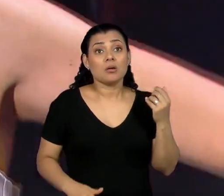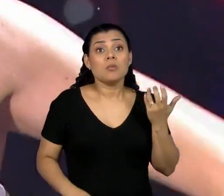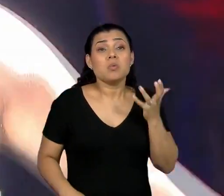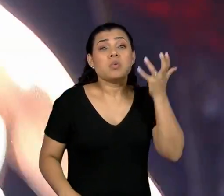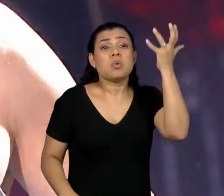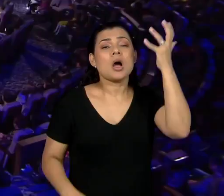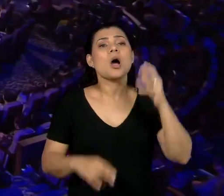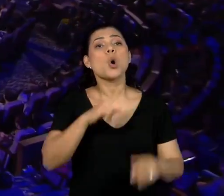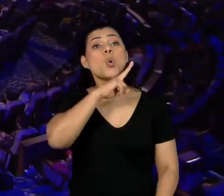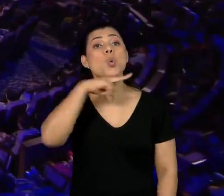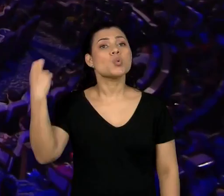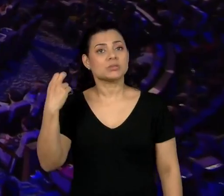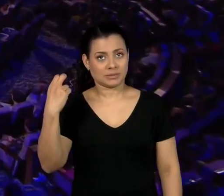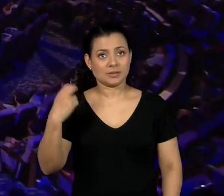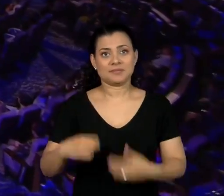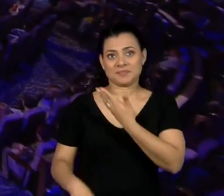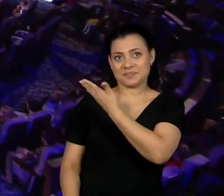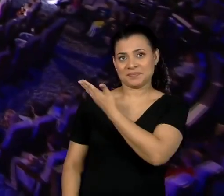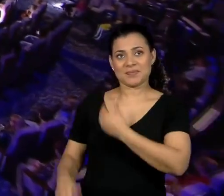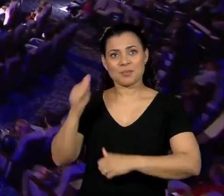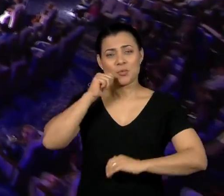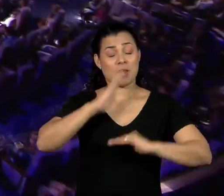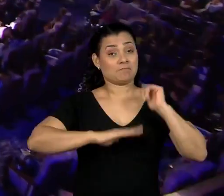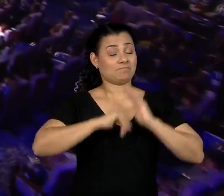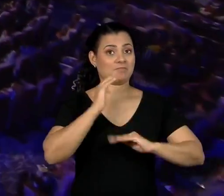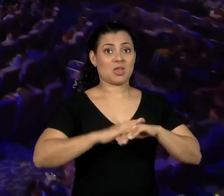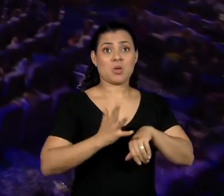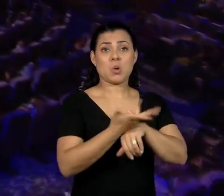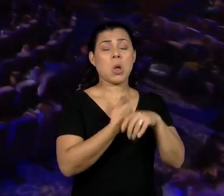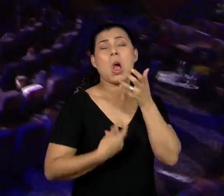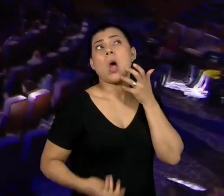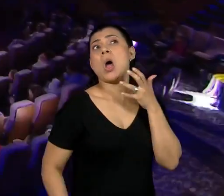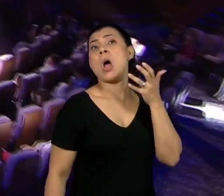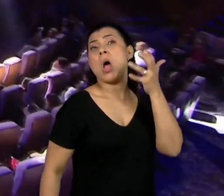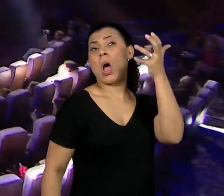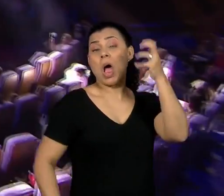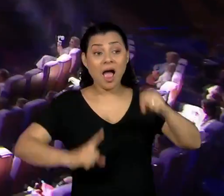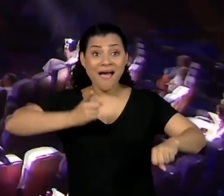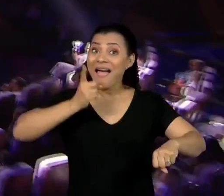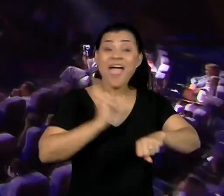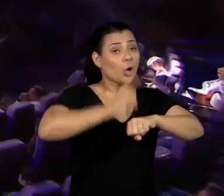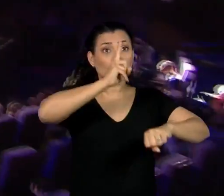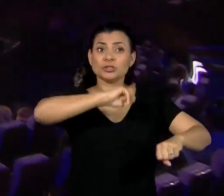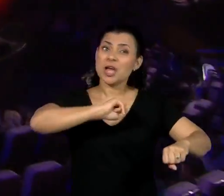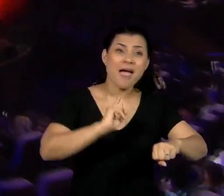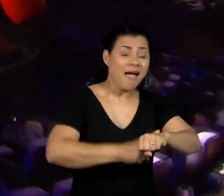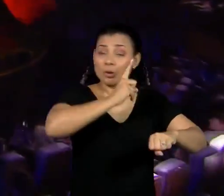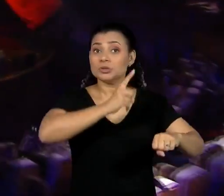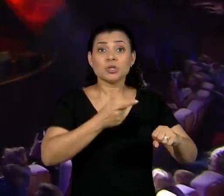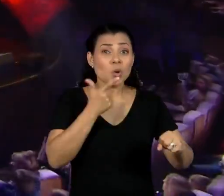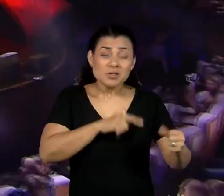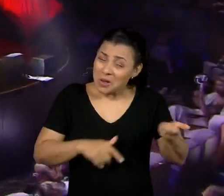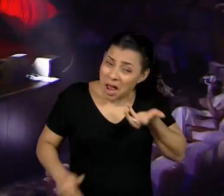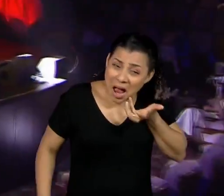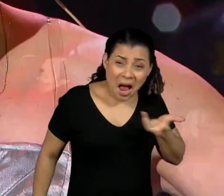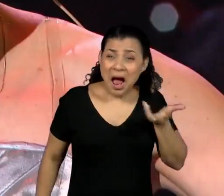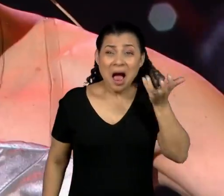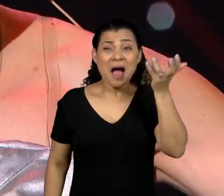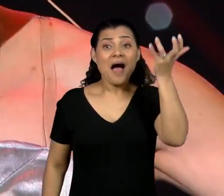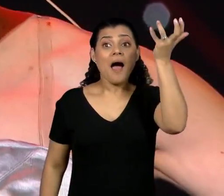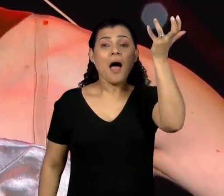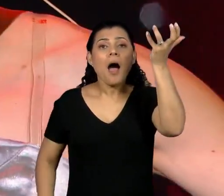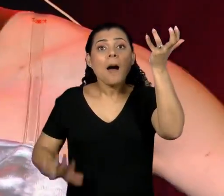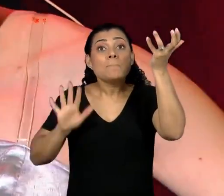por exemplo, é impressionante. A cantora de ópera bateu recordes ao atingir notas muito altas e